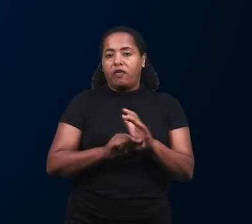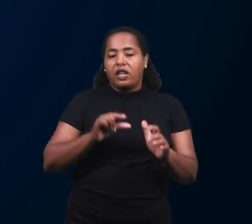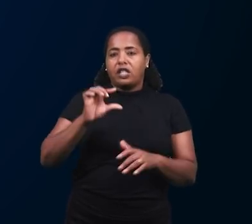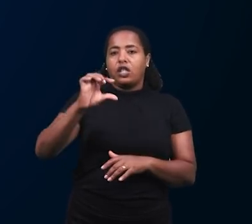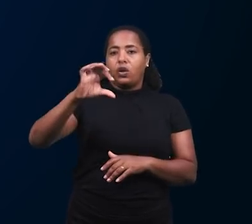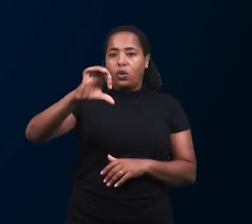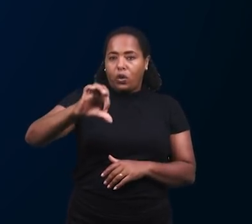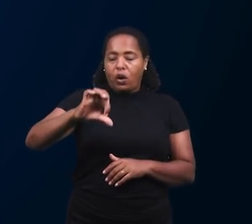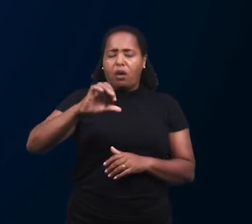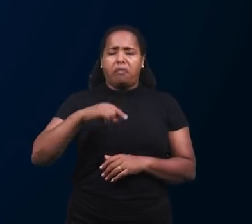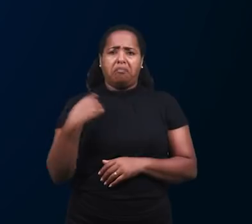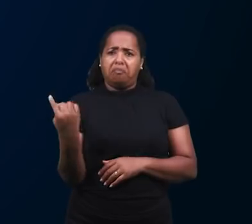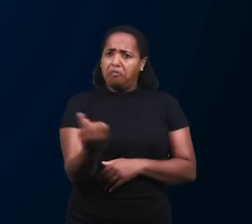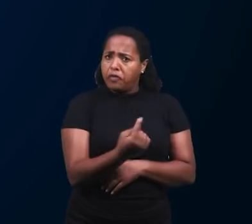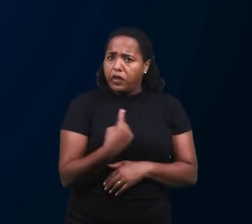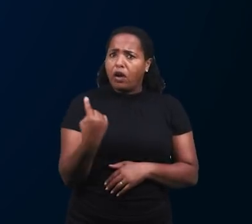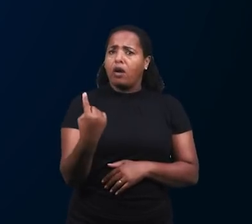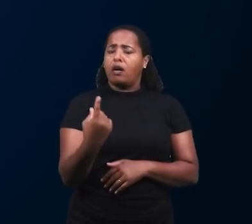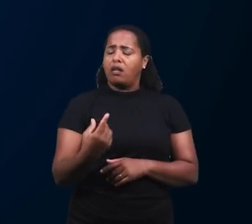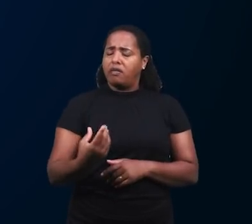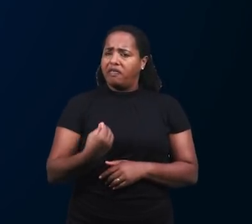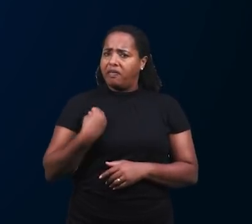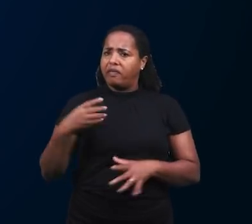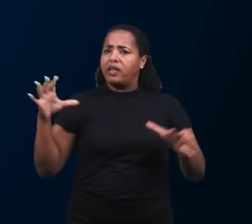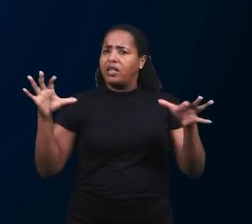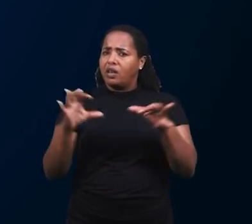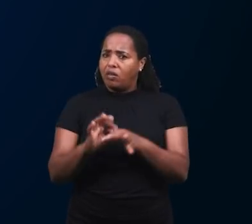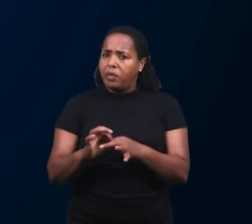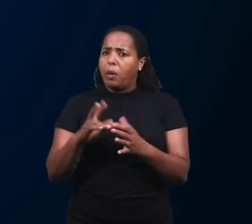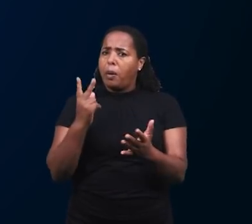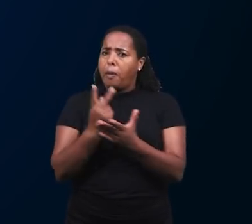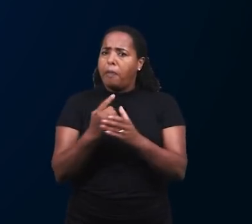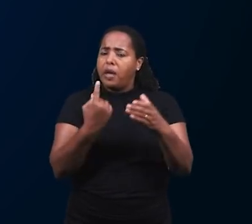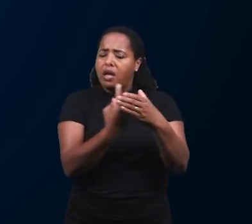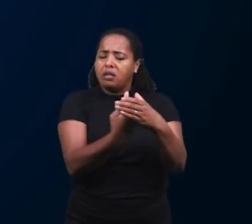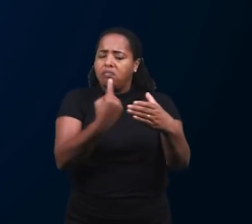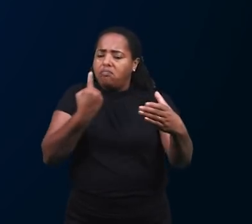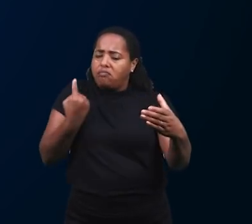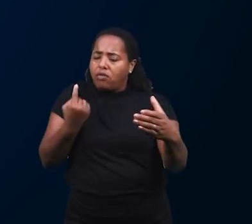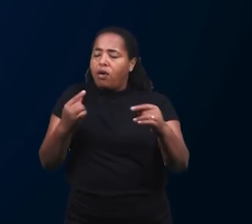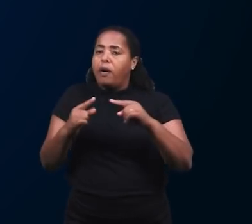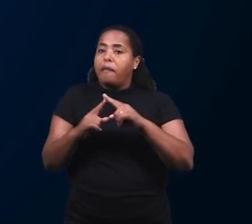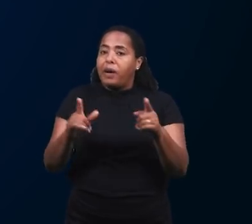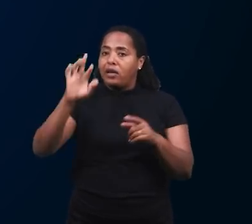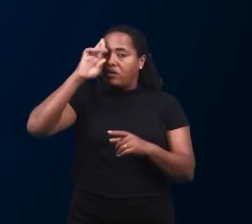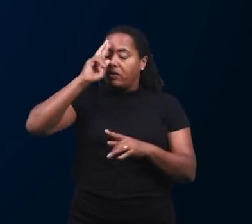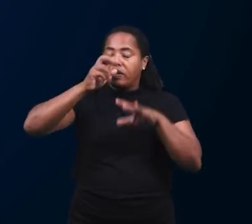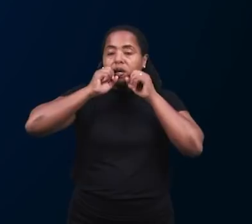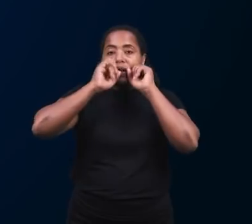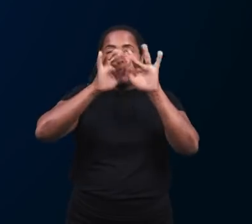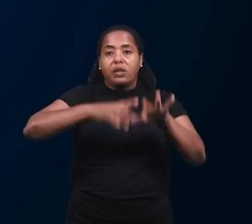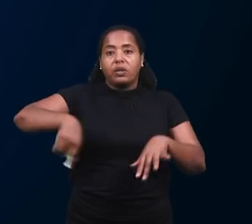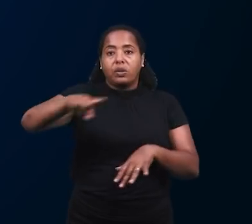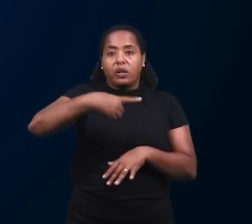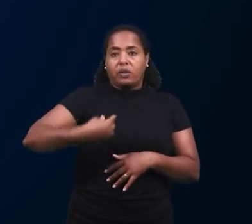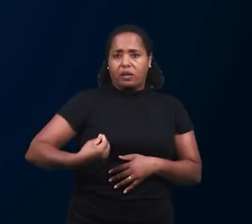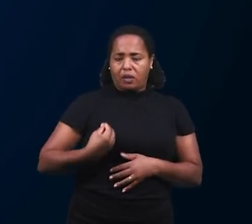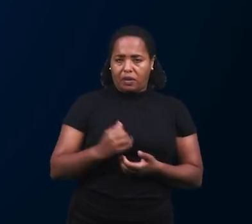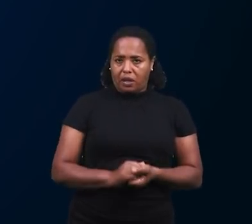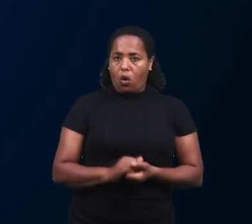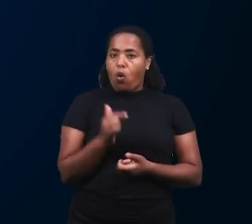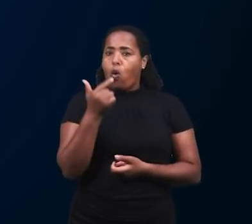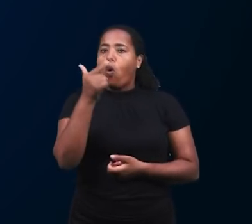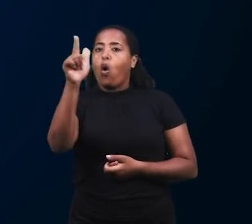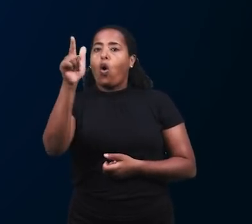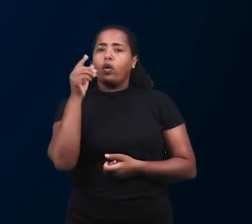né? Capítulo 1, versículo 9. Nós estamos vivendo essa comunhão, mesmo não estando juntas, o Senhor